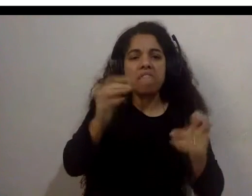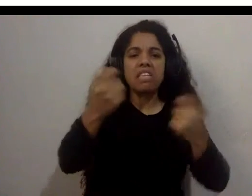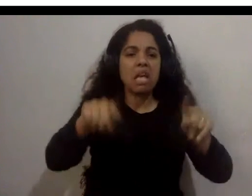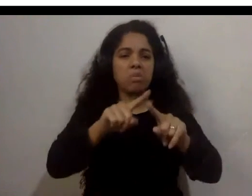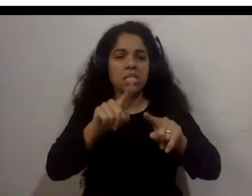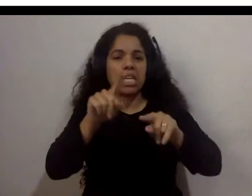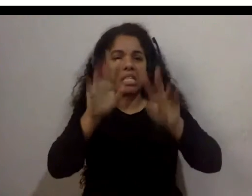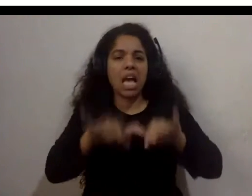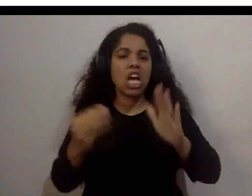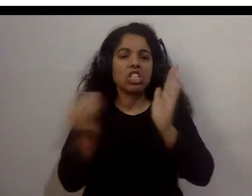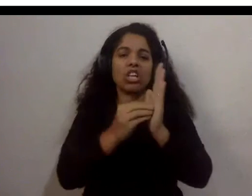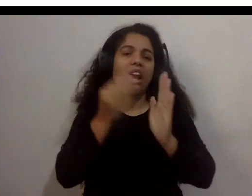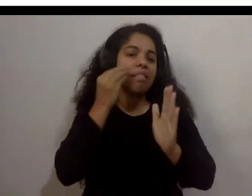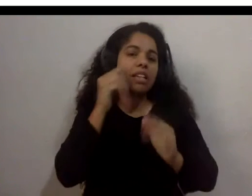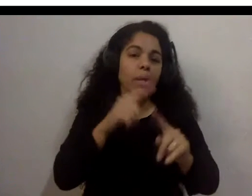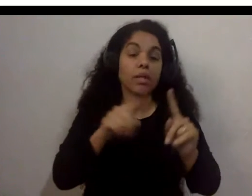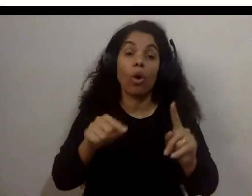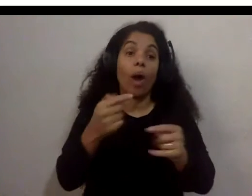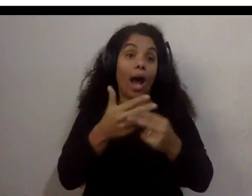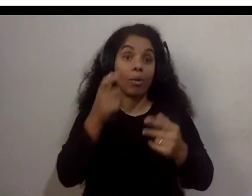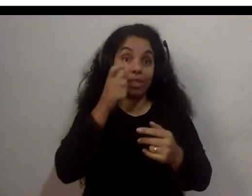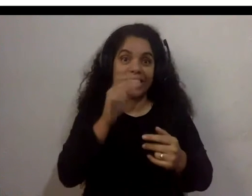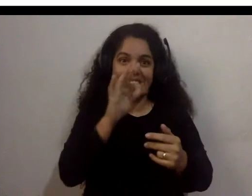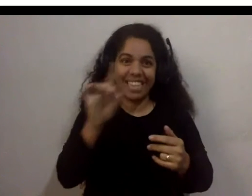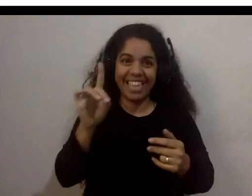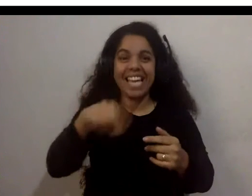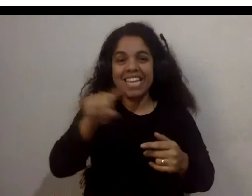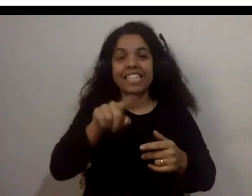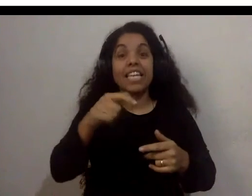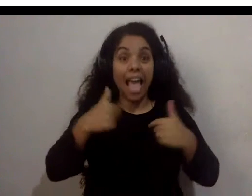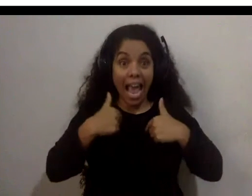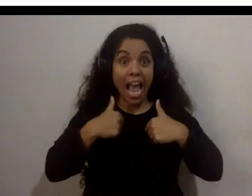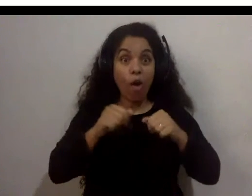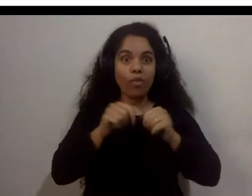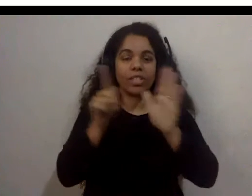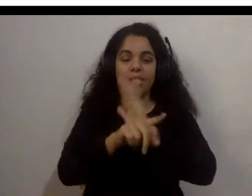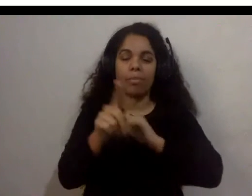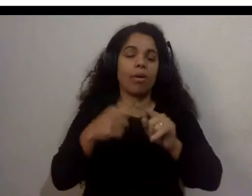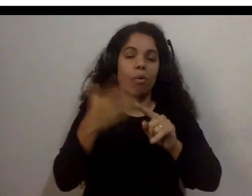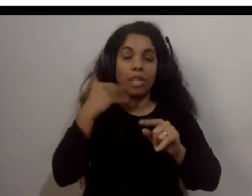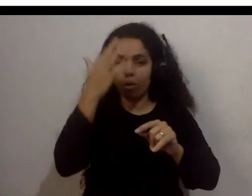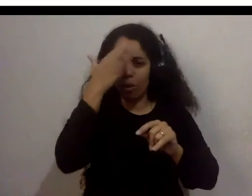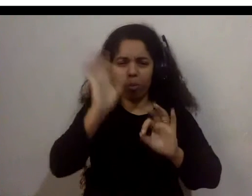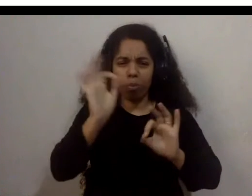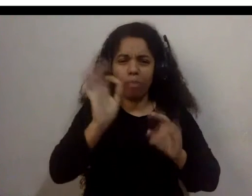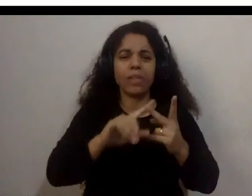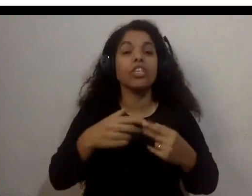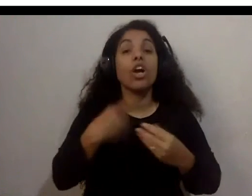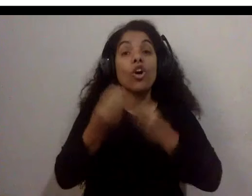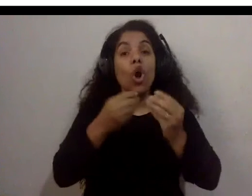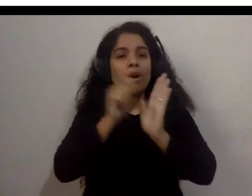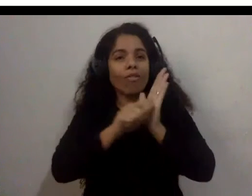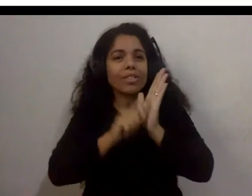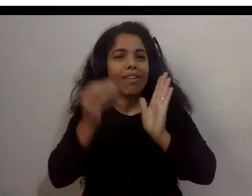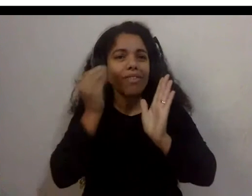para isso. Ou então, algo que é muito interessante do TDD, que as pessoas, que eu fazia essa pergunta e eu nunca entendia, que é assim, como que eu vou